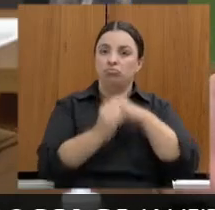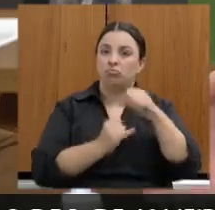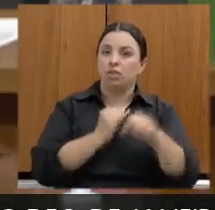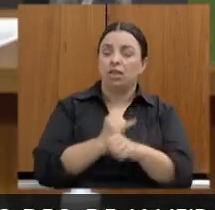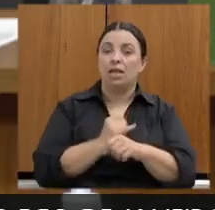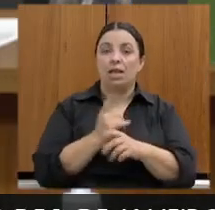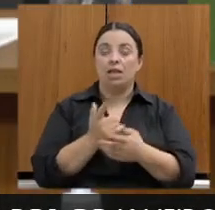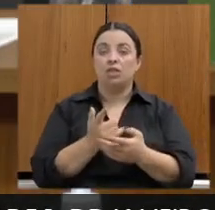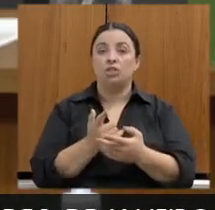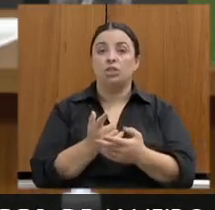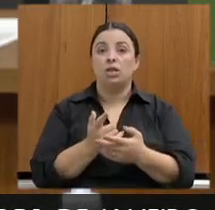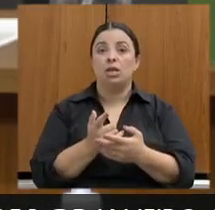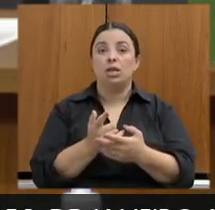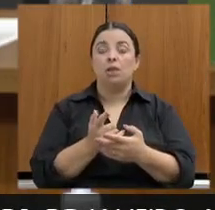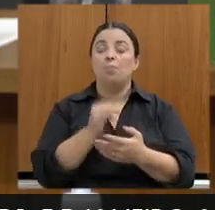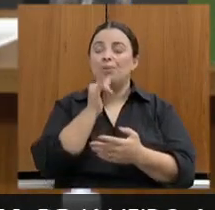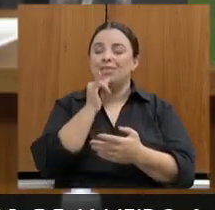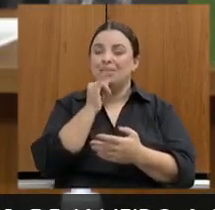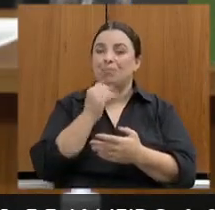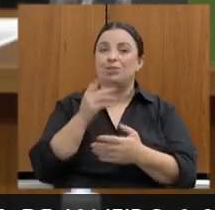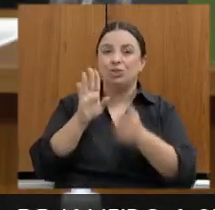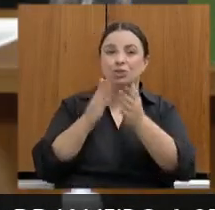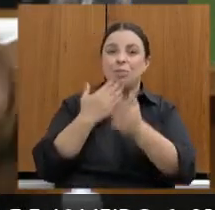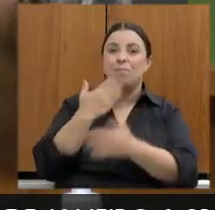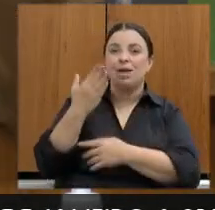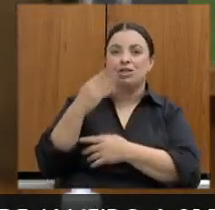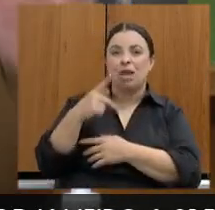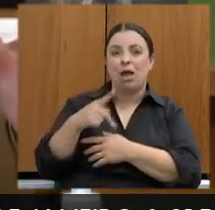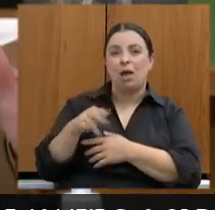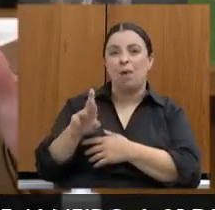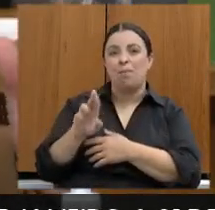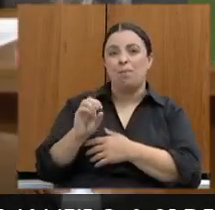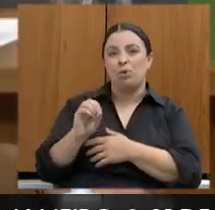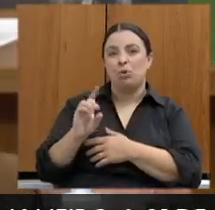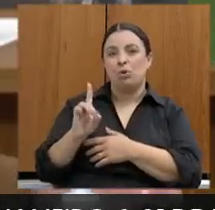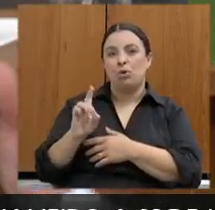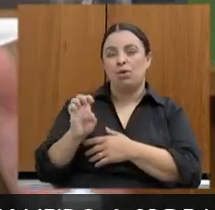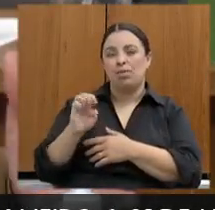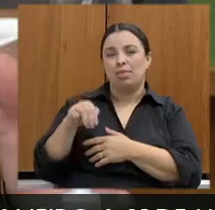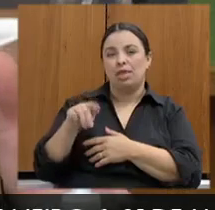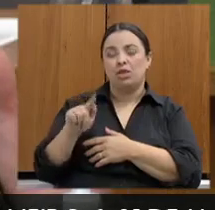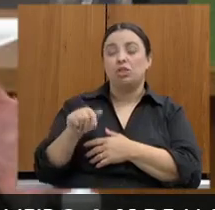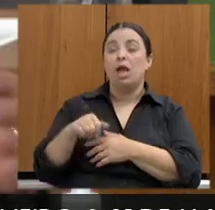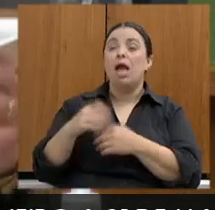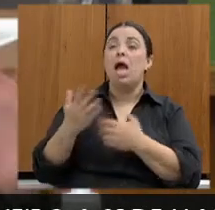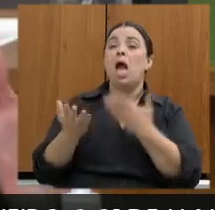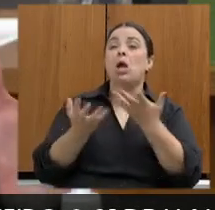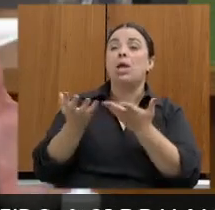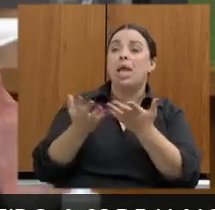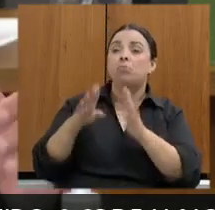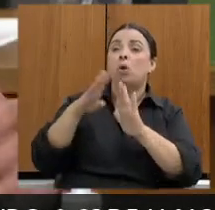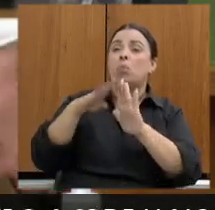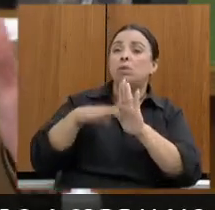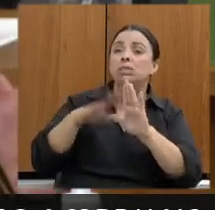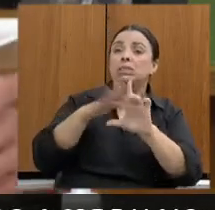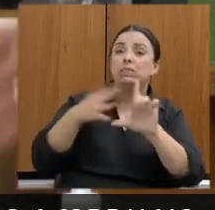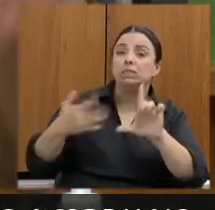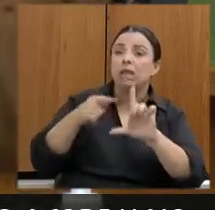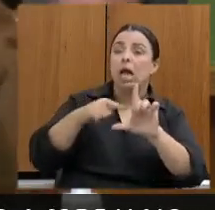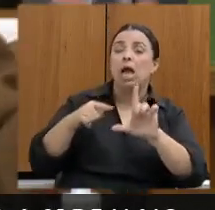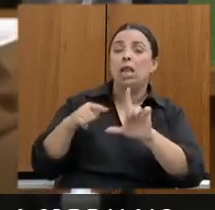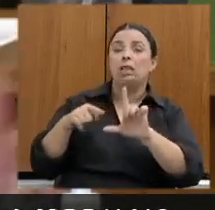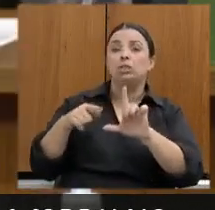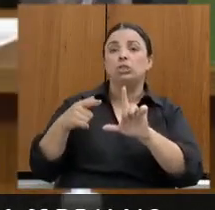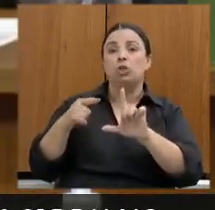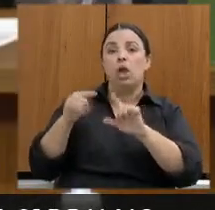controlar as escalas Eles não têm perna é tanta coisa que evoluiu e esse negócio de entendo de sistema que eles não têm